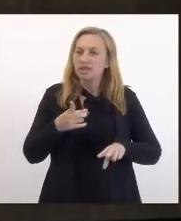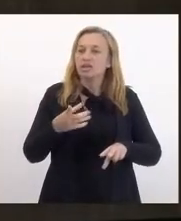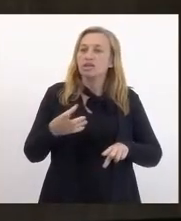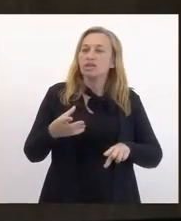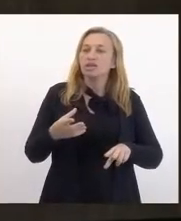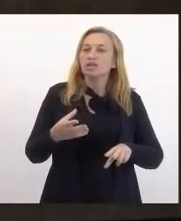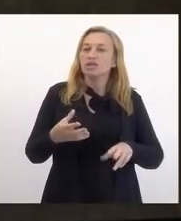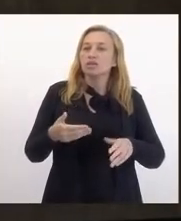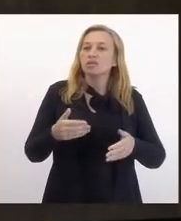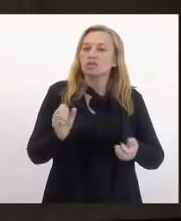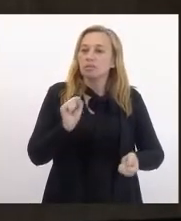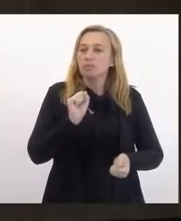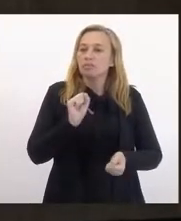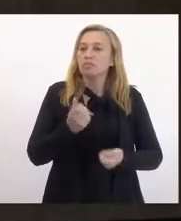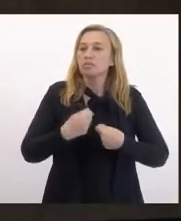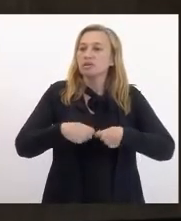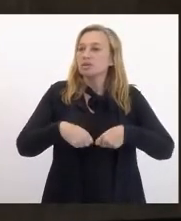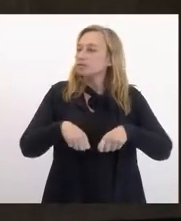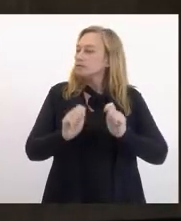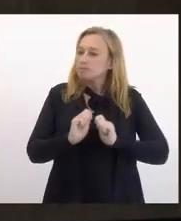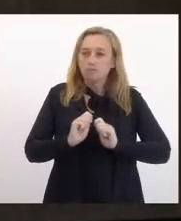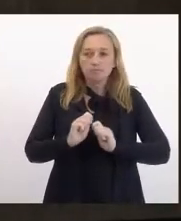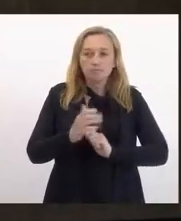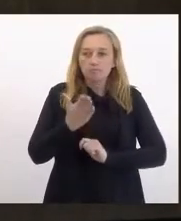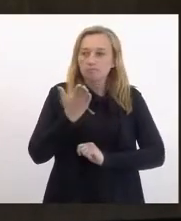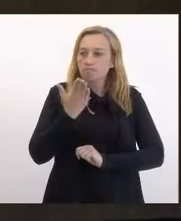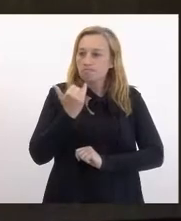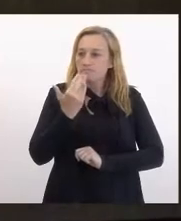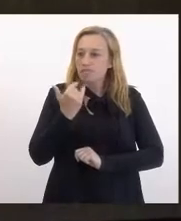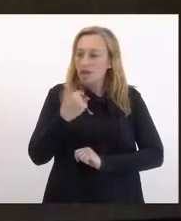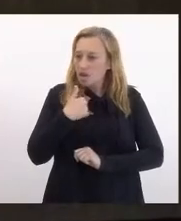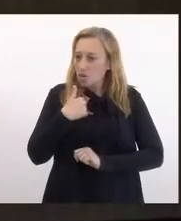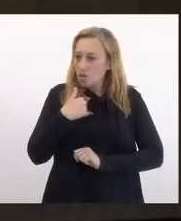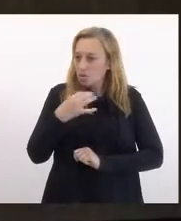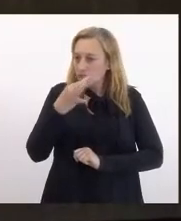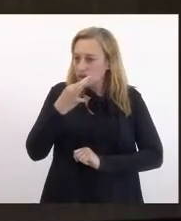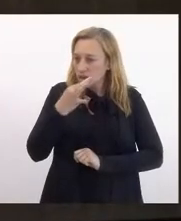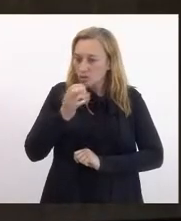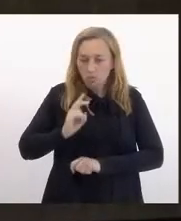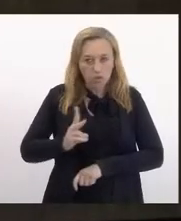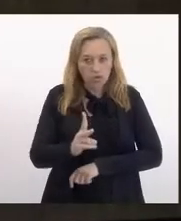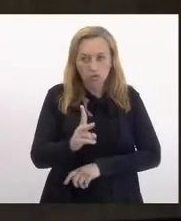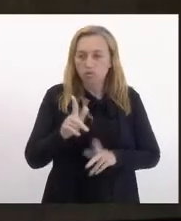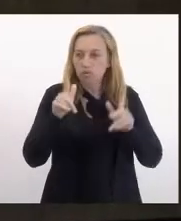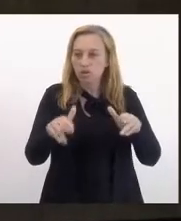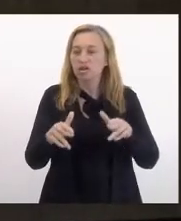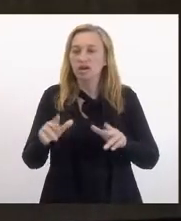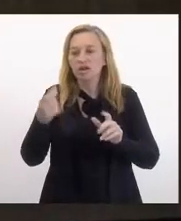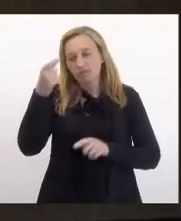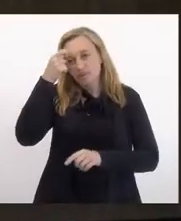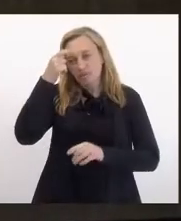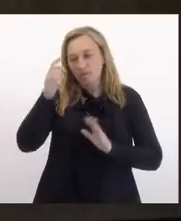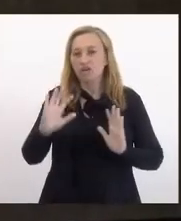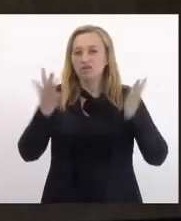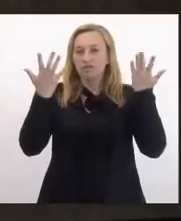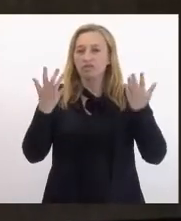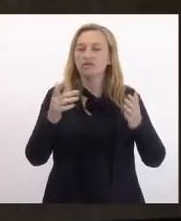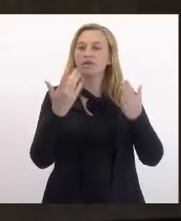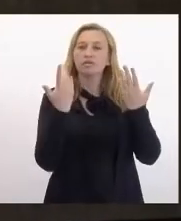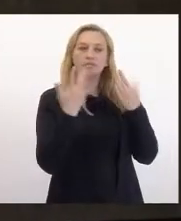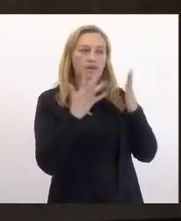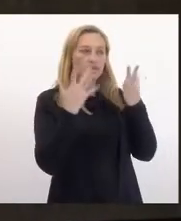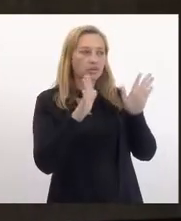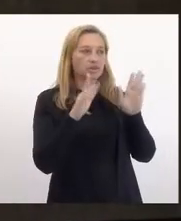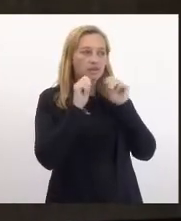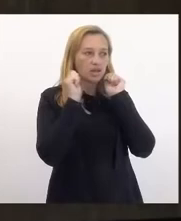eu não mudo de opinião. Foi um marco da resistência à ditadura que surgia naquele momento. Portanto, viva a memória de Zequete, parabéns à LERJ, que prestará